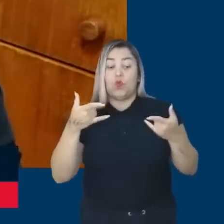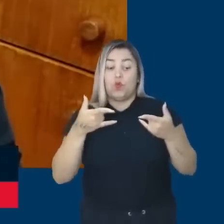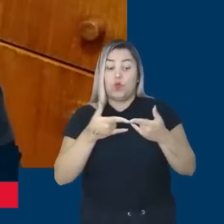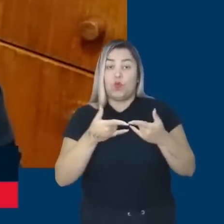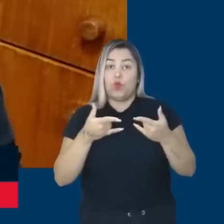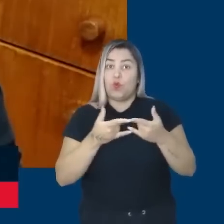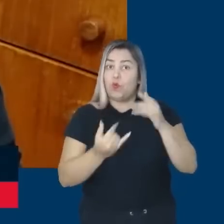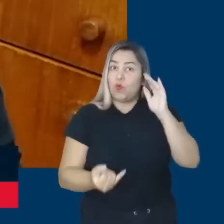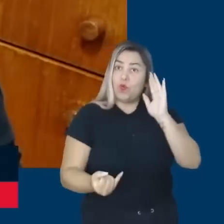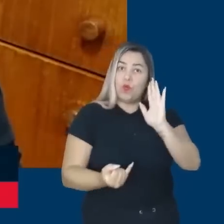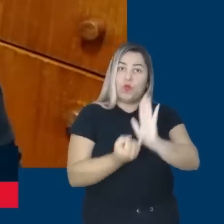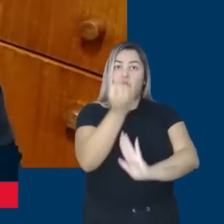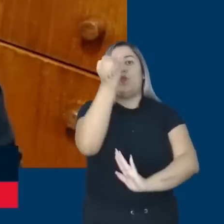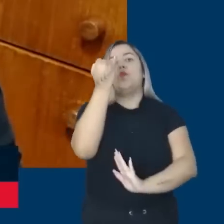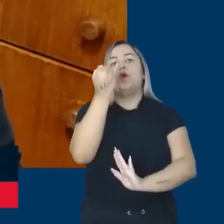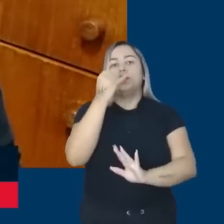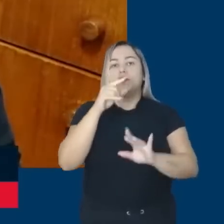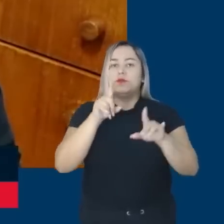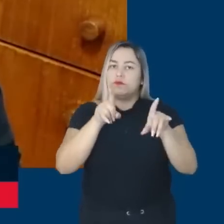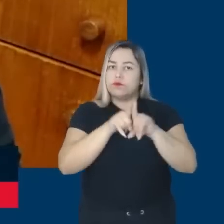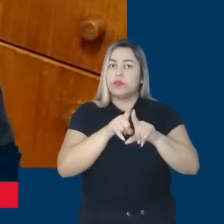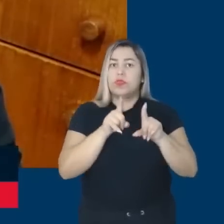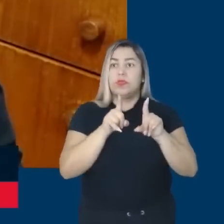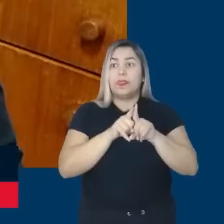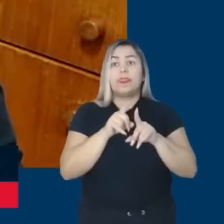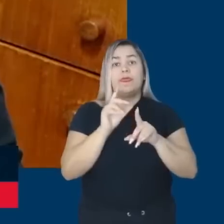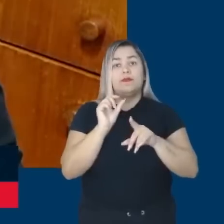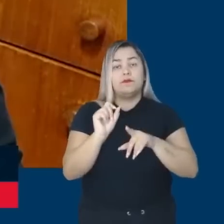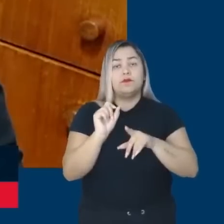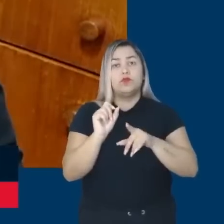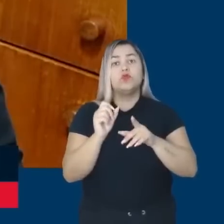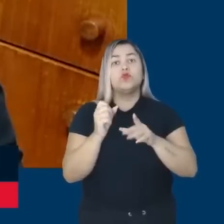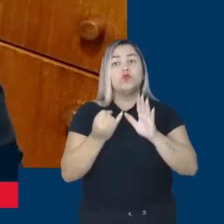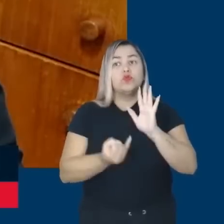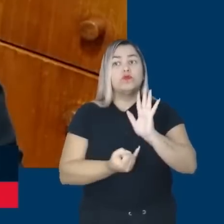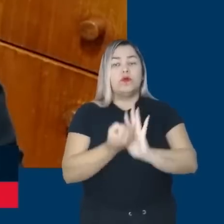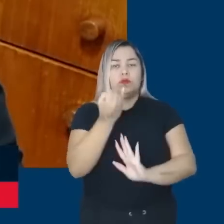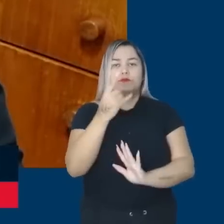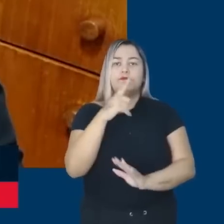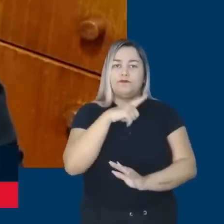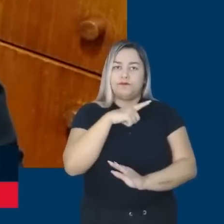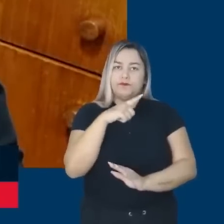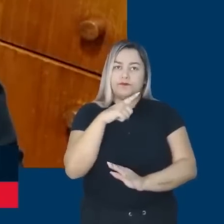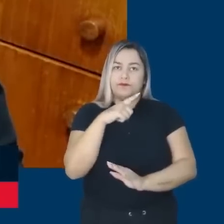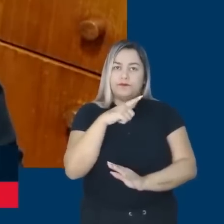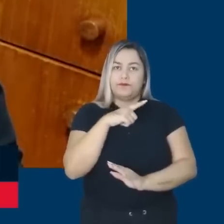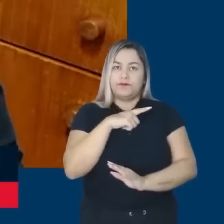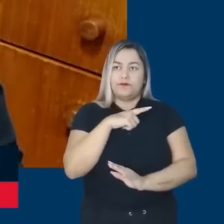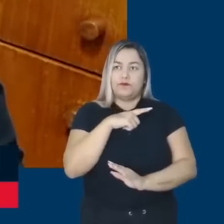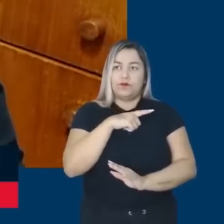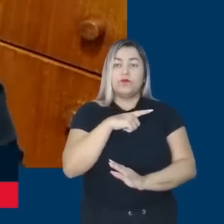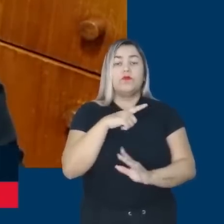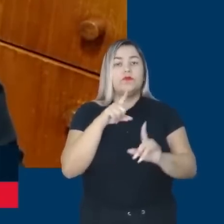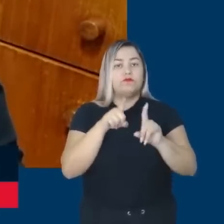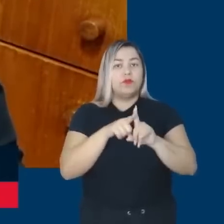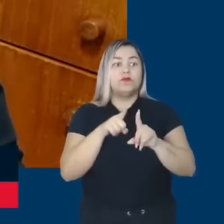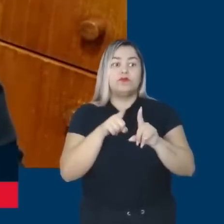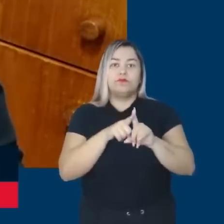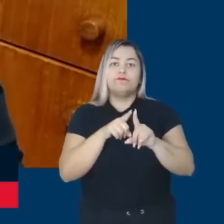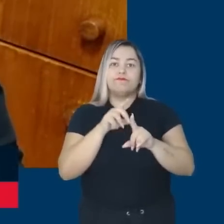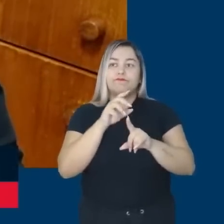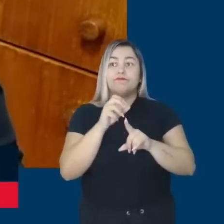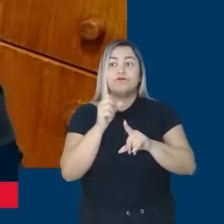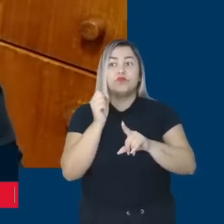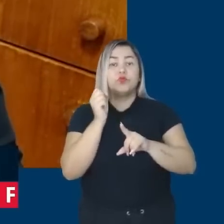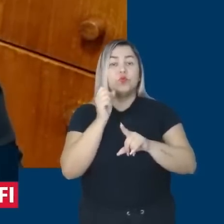verdade, nessa seletividade na questão dos impostos, também algo que as mulheres acabam sendo prejudicadas. Produtos que